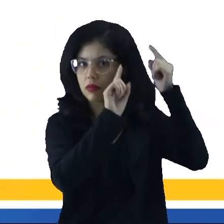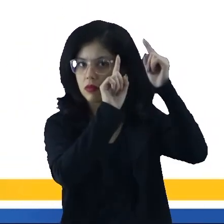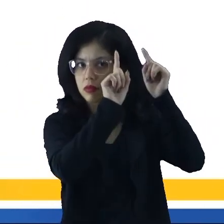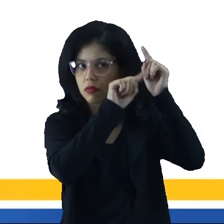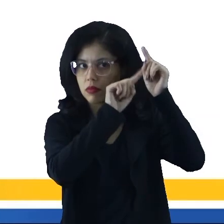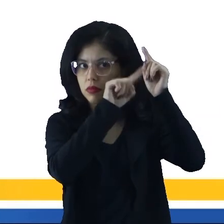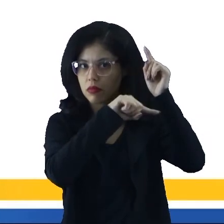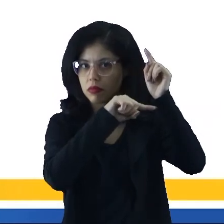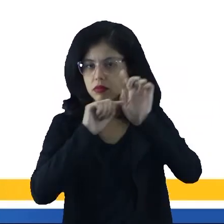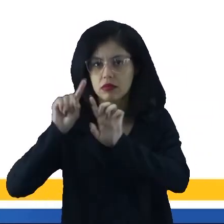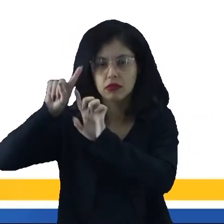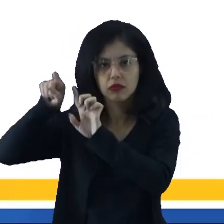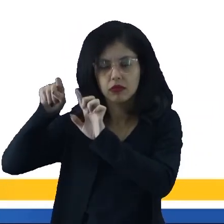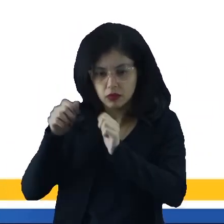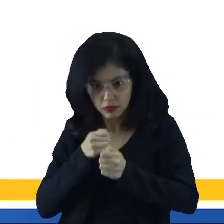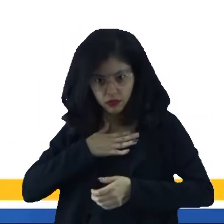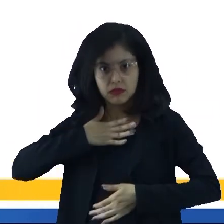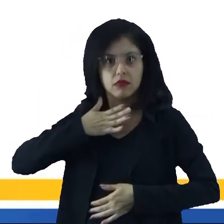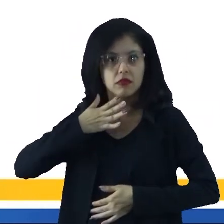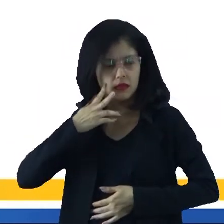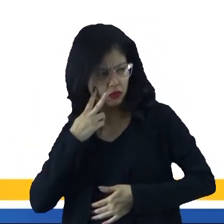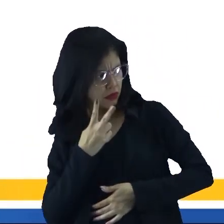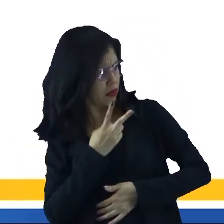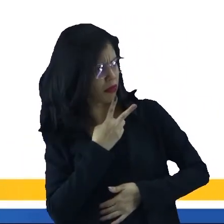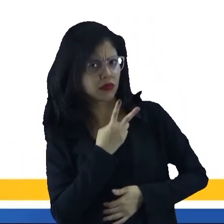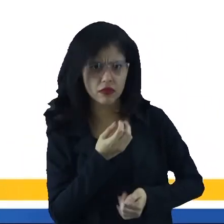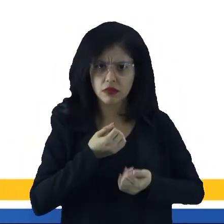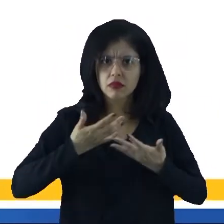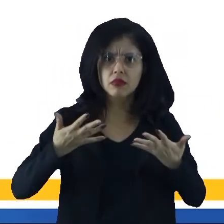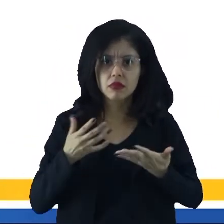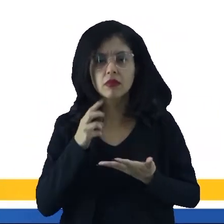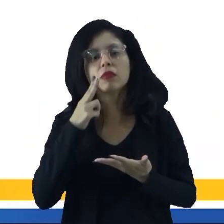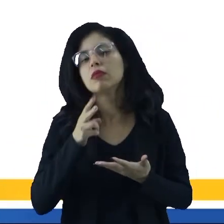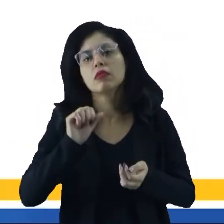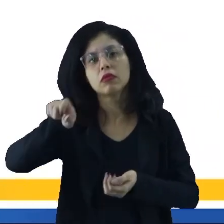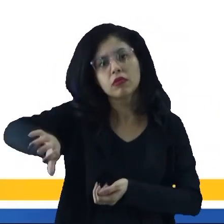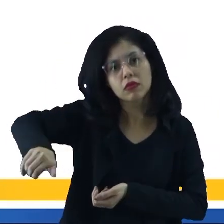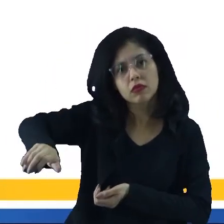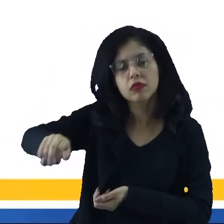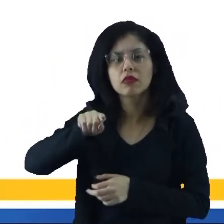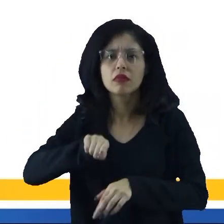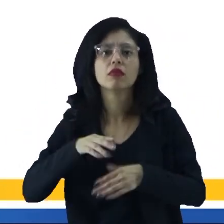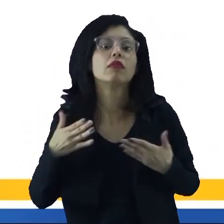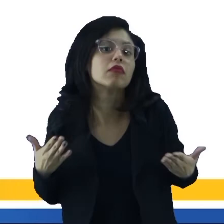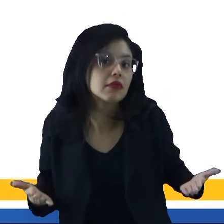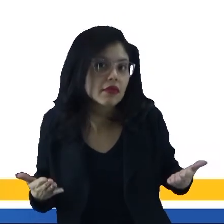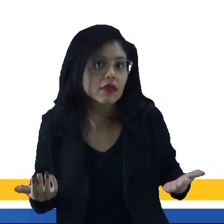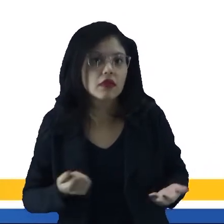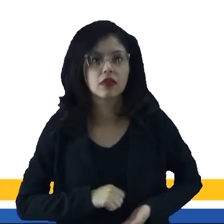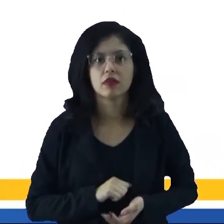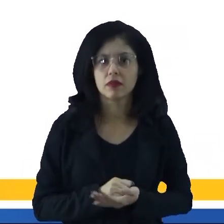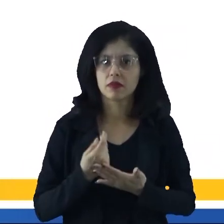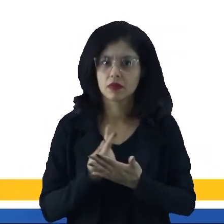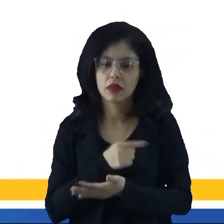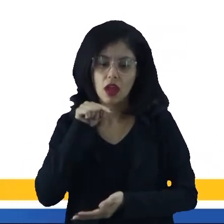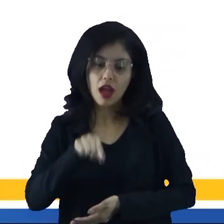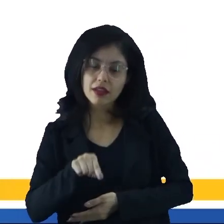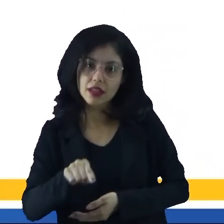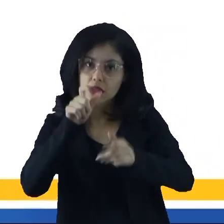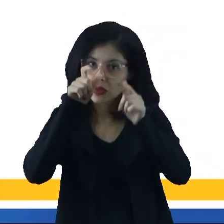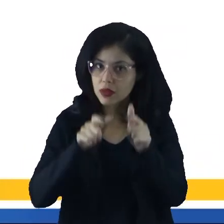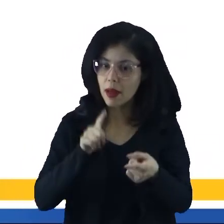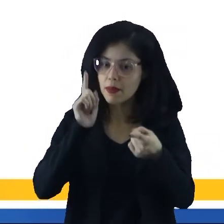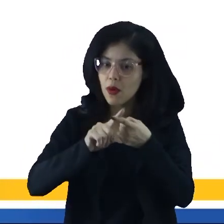personagem aí, que ele olha assustado pro Cascão. Quem colocou essa torneira ali? Então, ele estava achando absurdo a torneira estar naquele